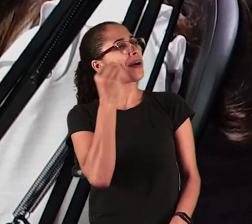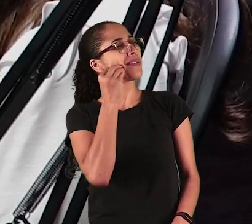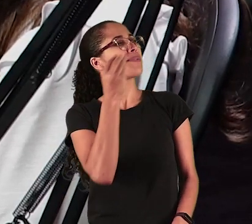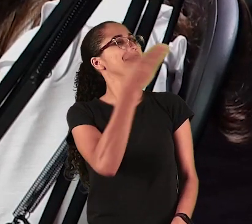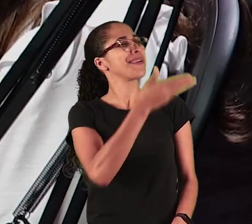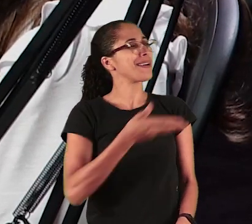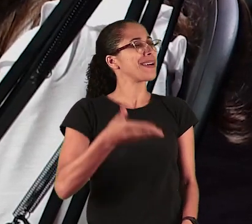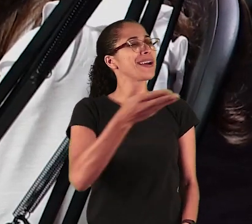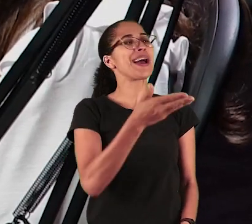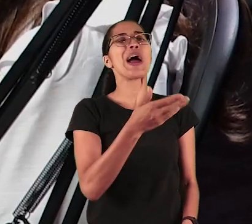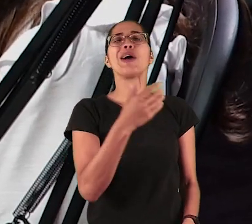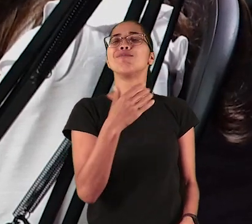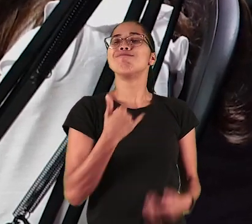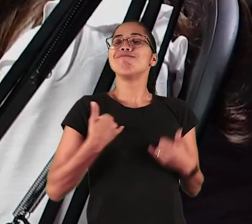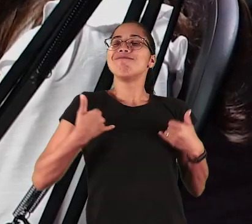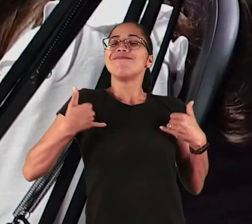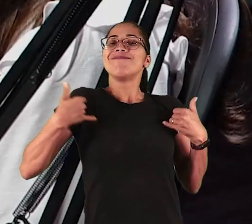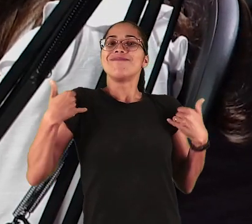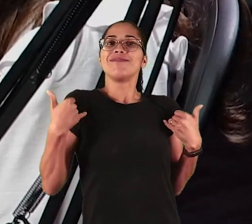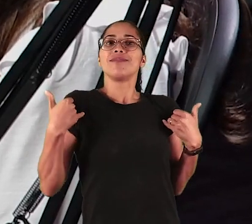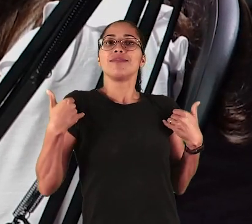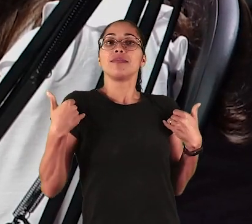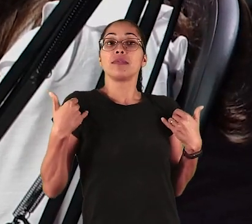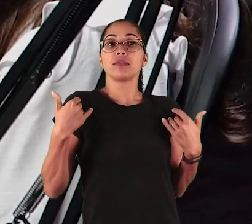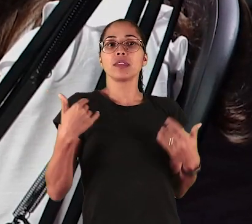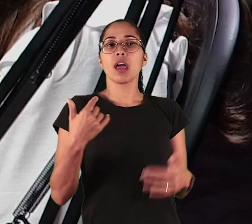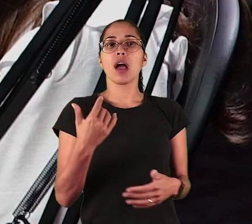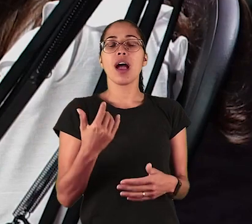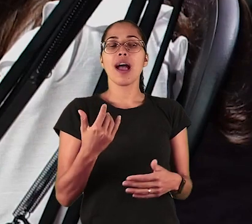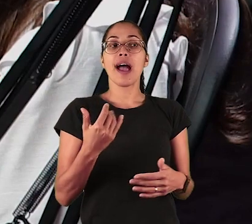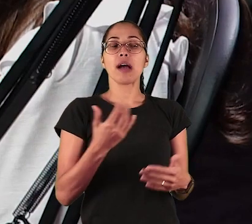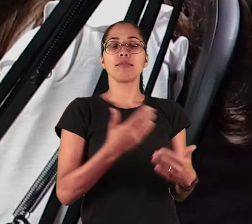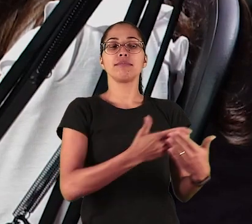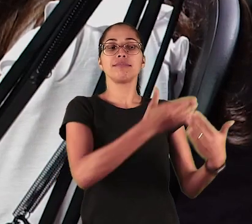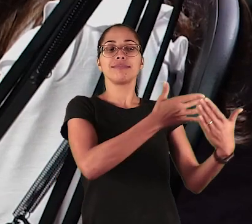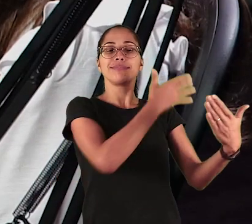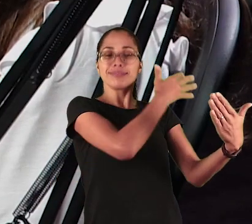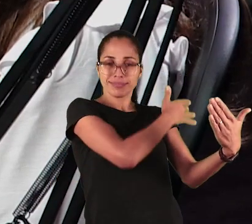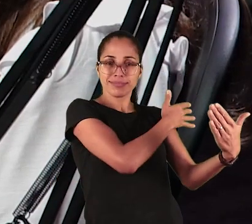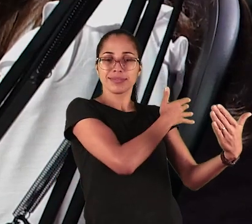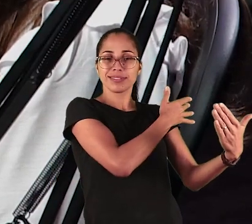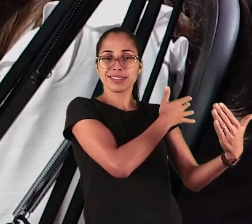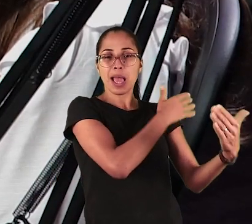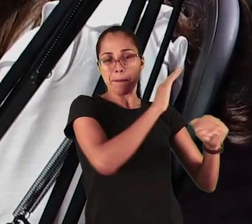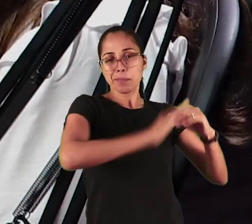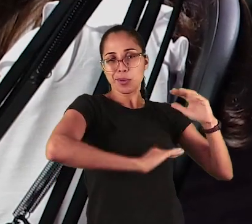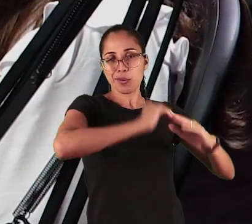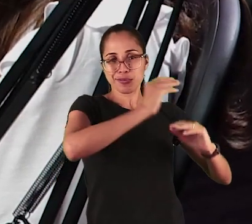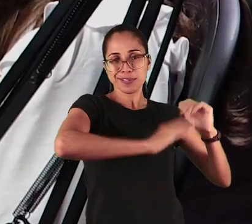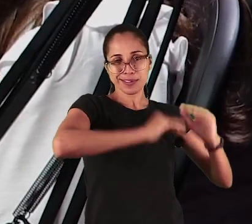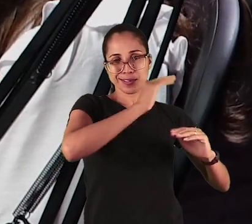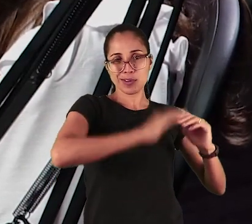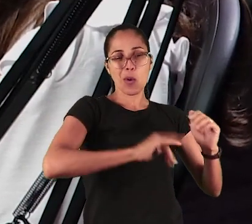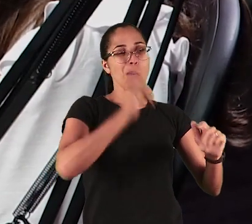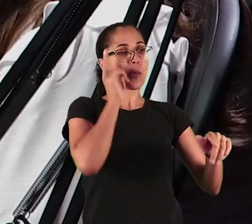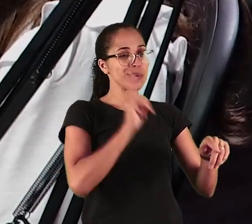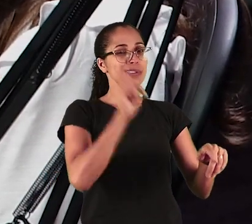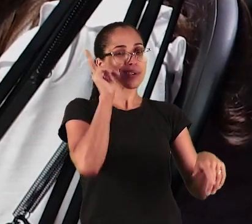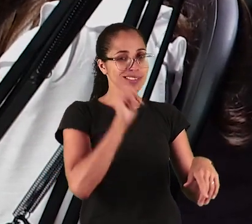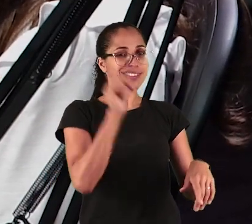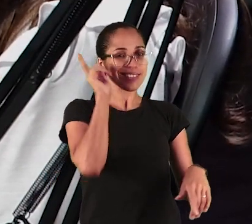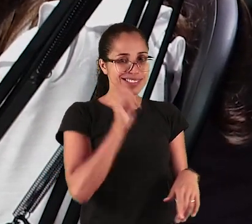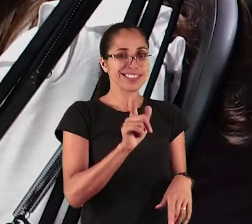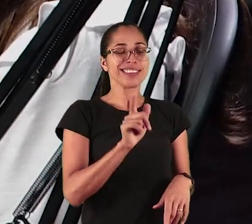participei dessa transformação eu tenho muito orgulho disso Isso é um legado profissional né o time que eu construí lá tudo que a gente